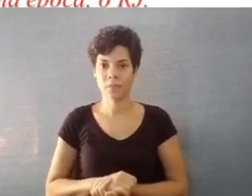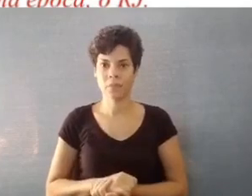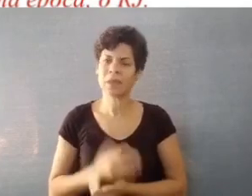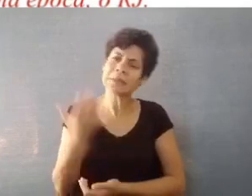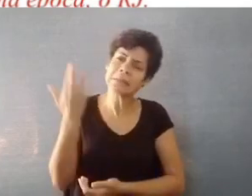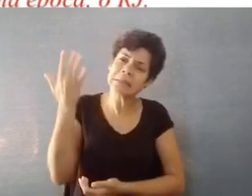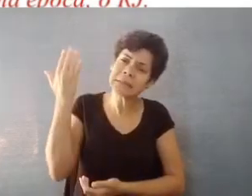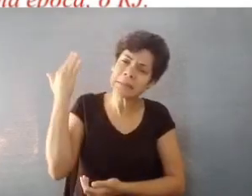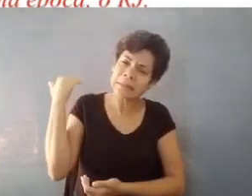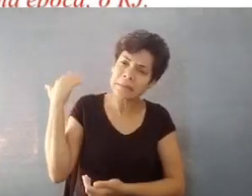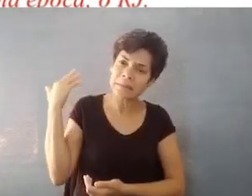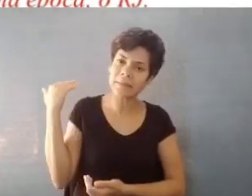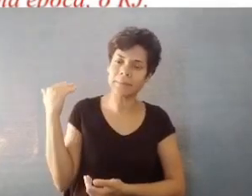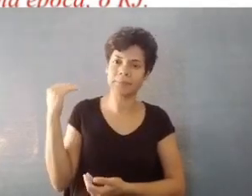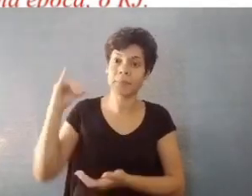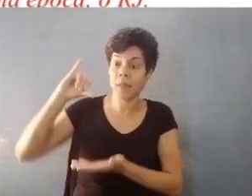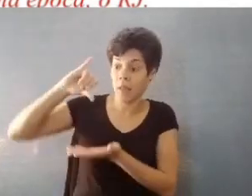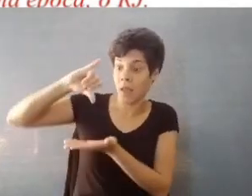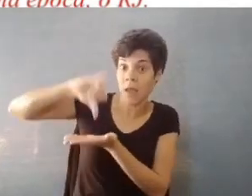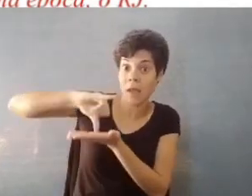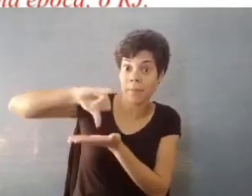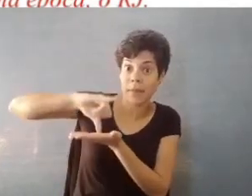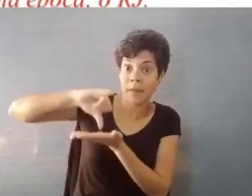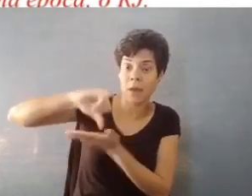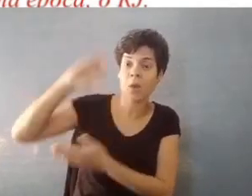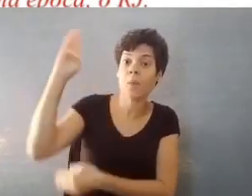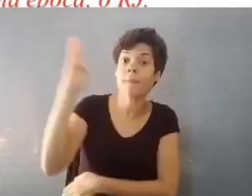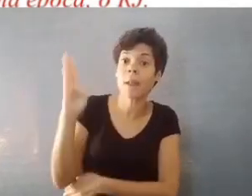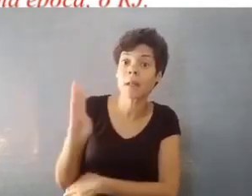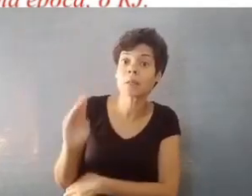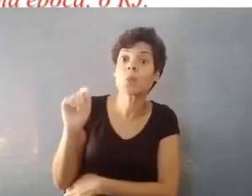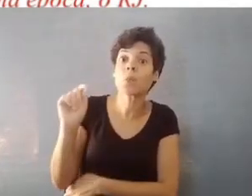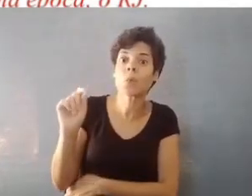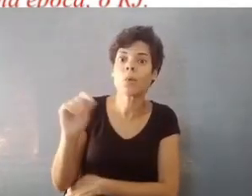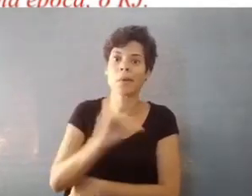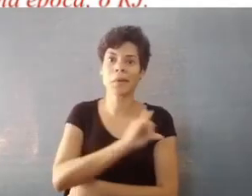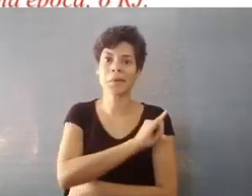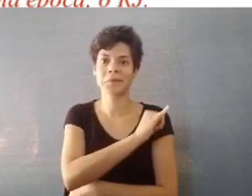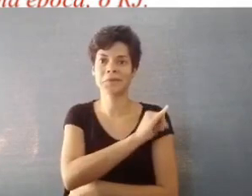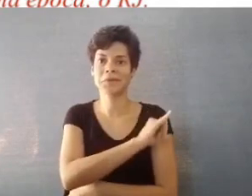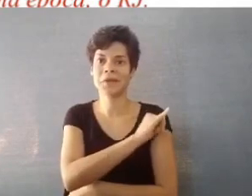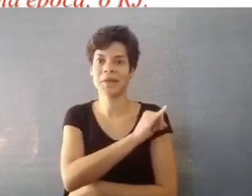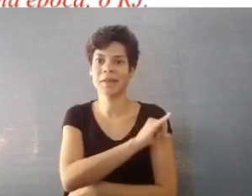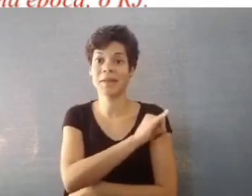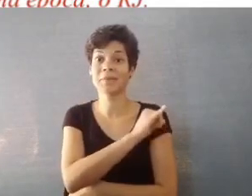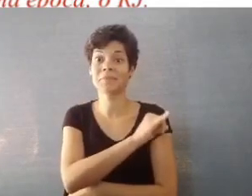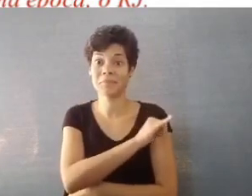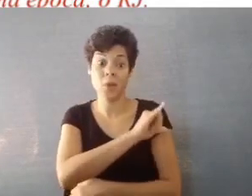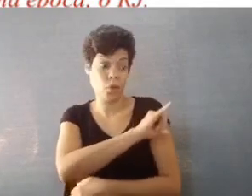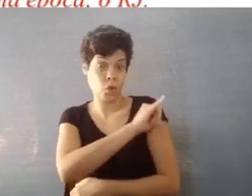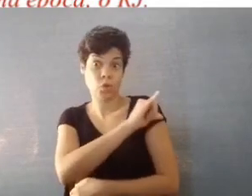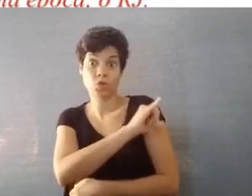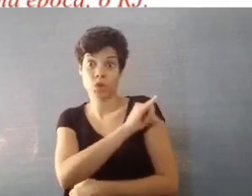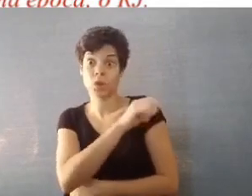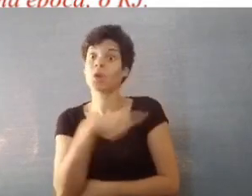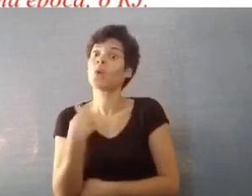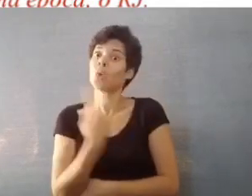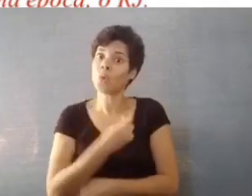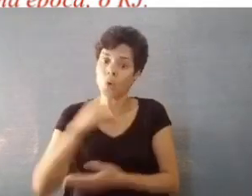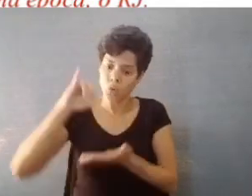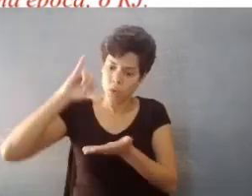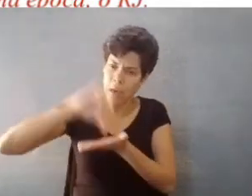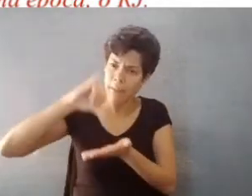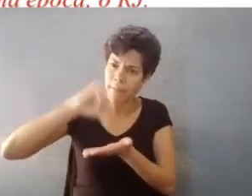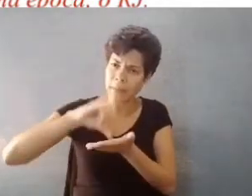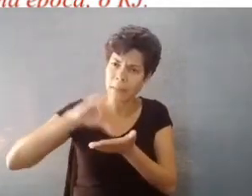Na época, a capital do Brasil era o Rio de Janeiro. O Rio foi nossa capital entre